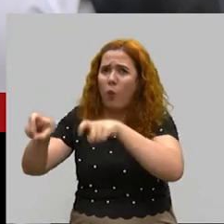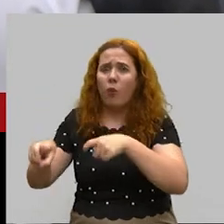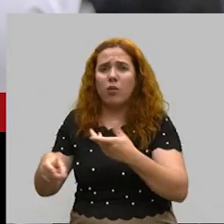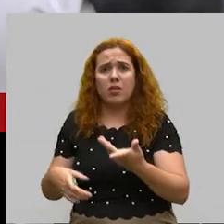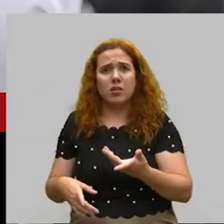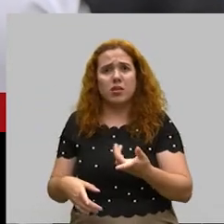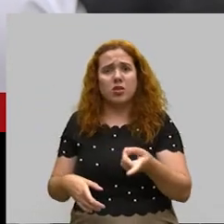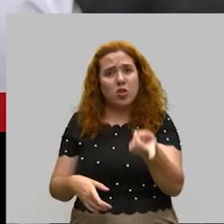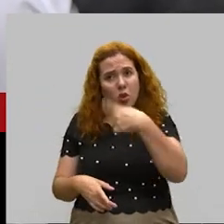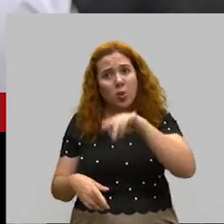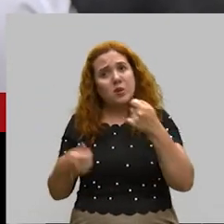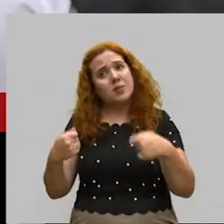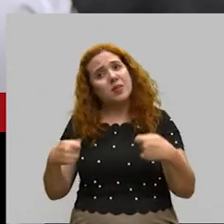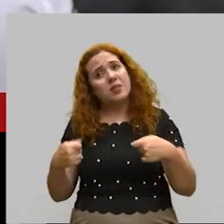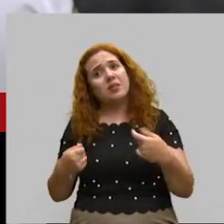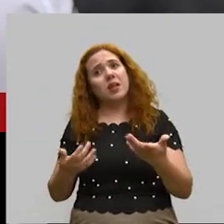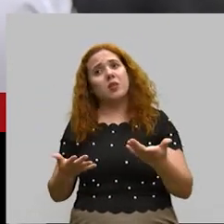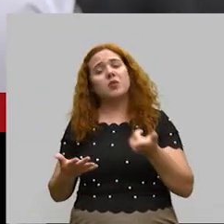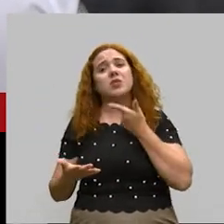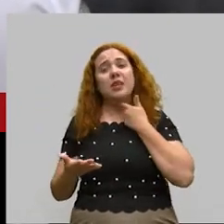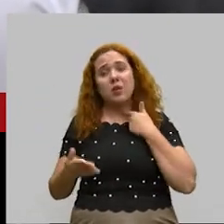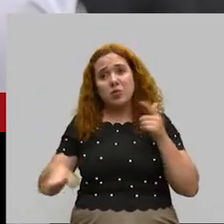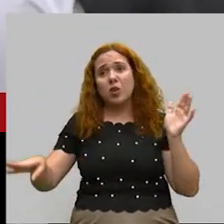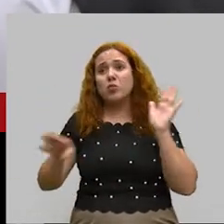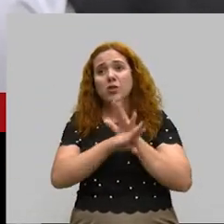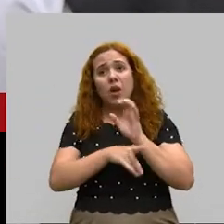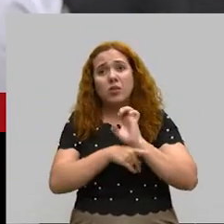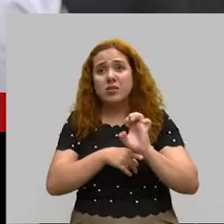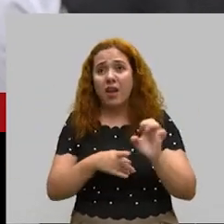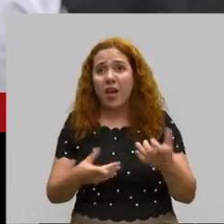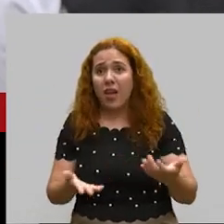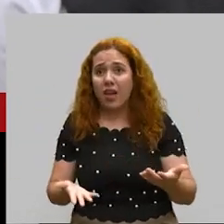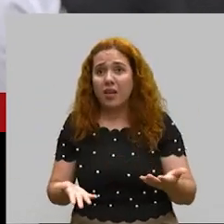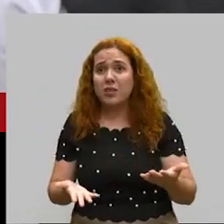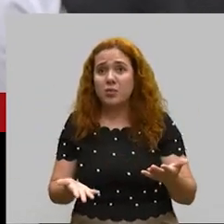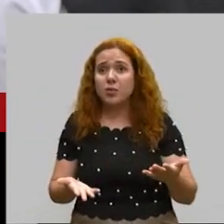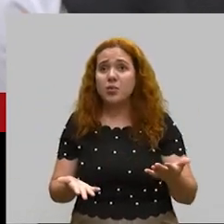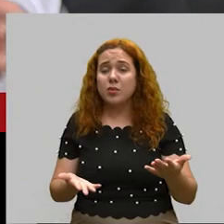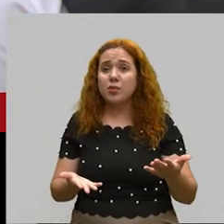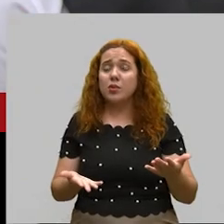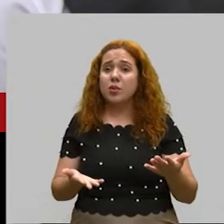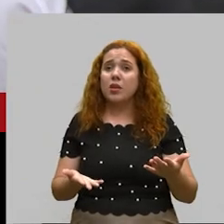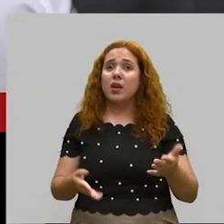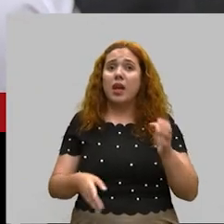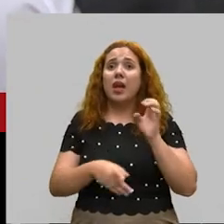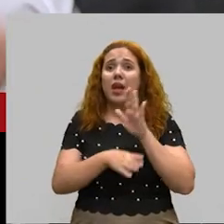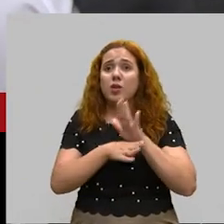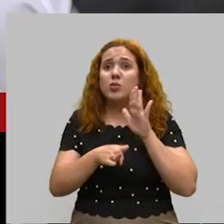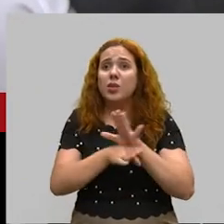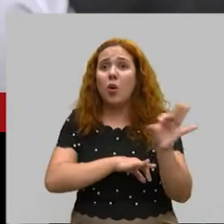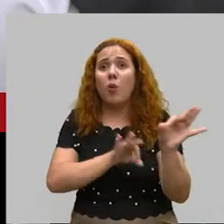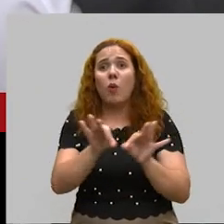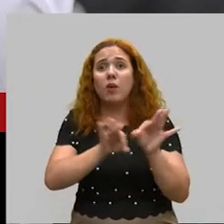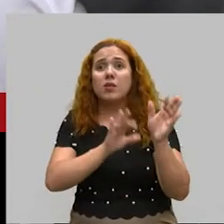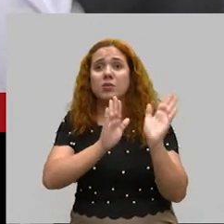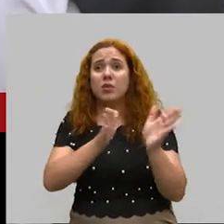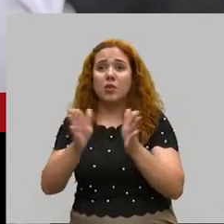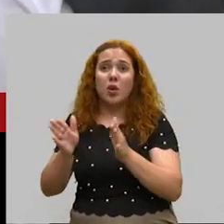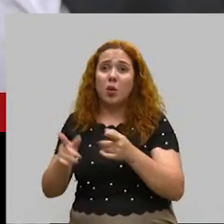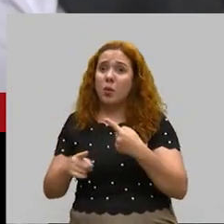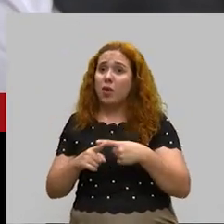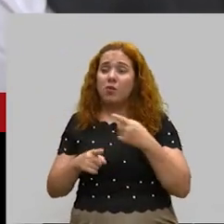uma grande oferta ao estado Mineiro brasileiro os municípios que ajudar nessas Organizações e que o estado não dá